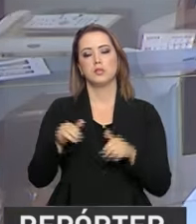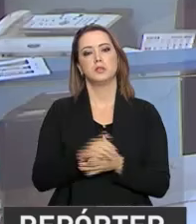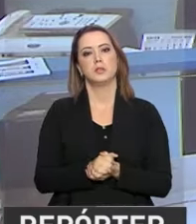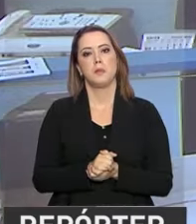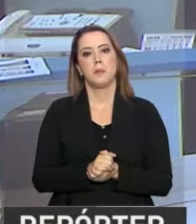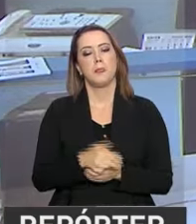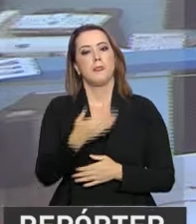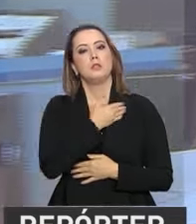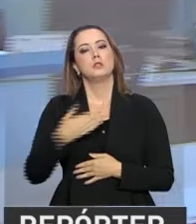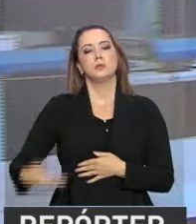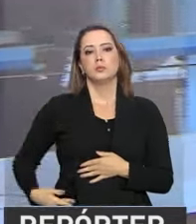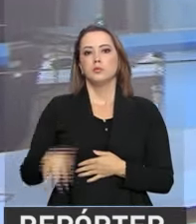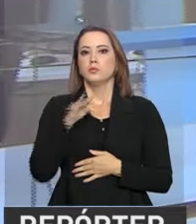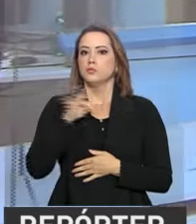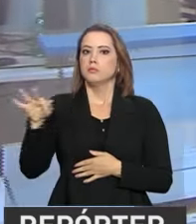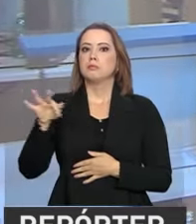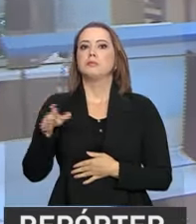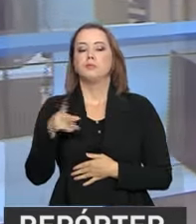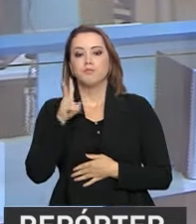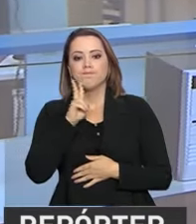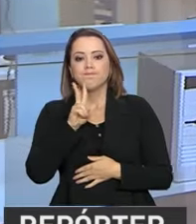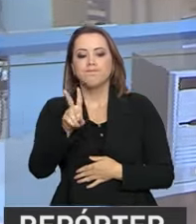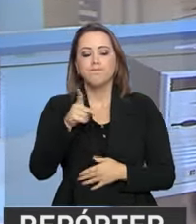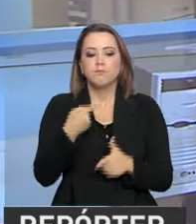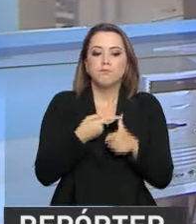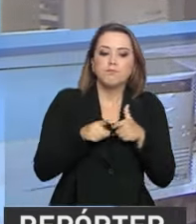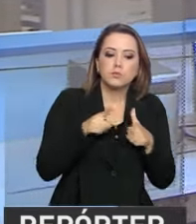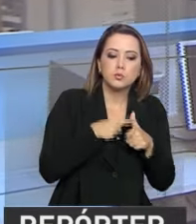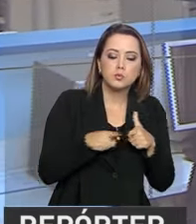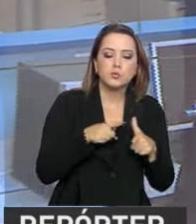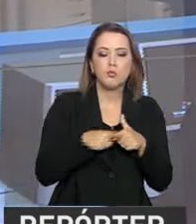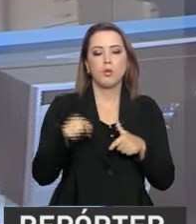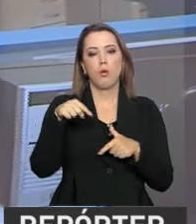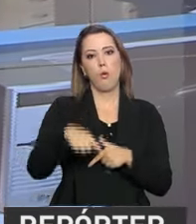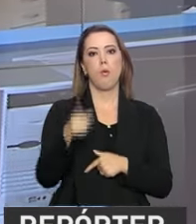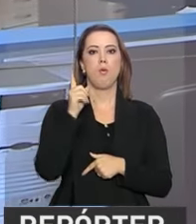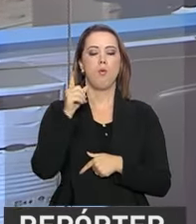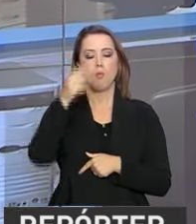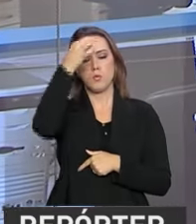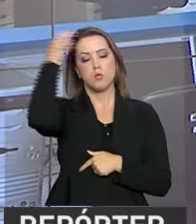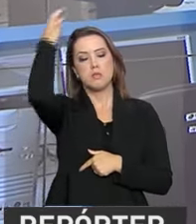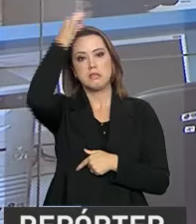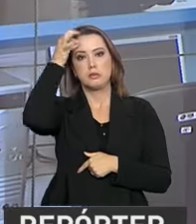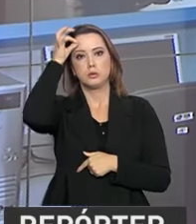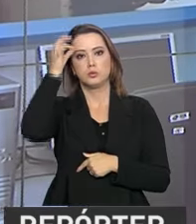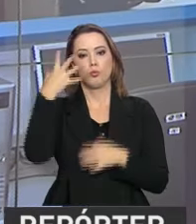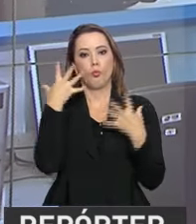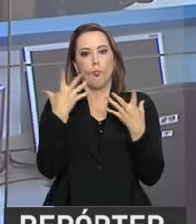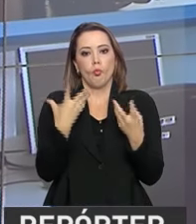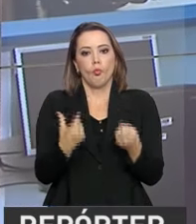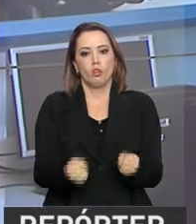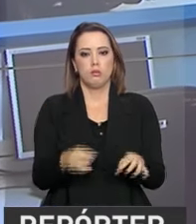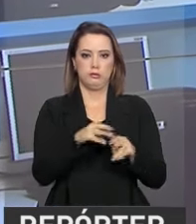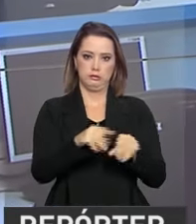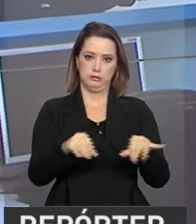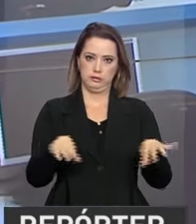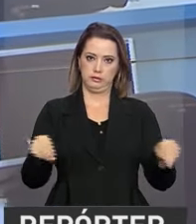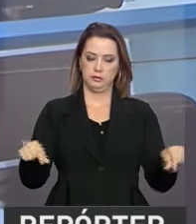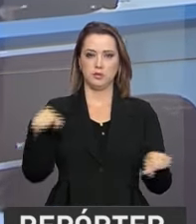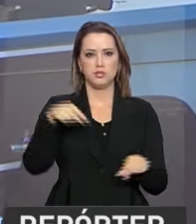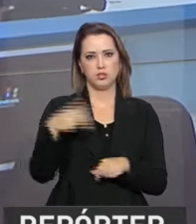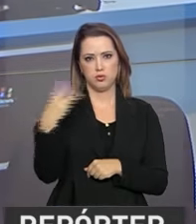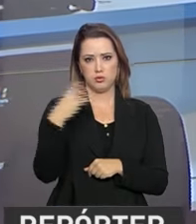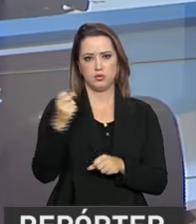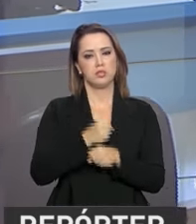E o governo federal reconheceu a situação de emergência de 15 municípios do Espírito Santo devido à seca. Este é o terceiro ano seguido